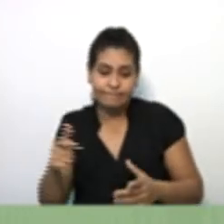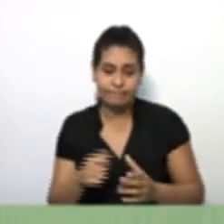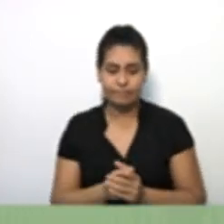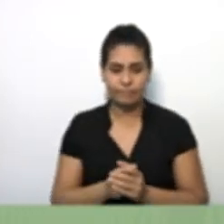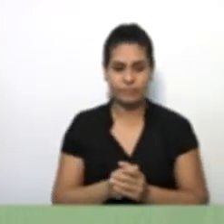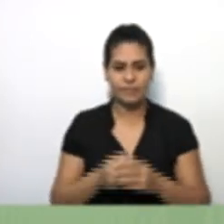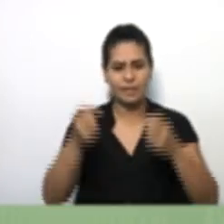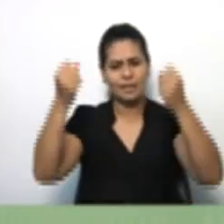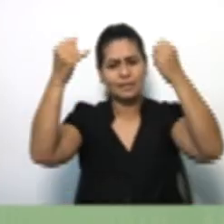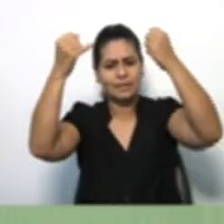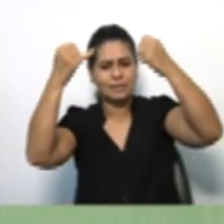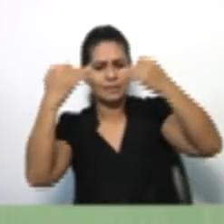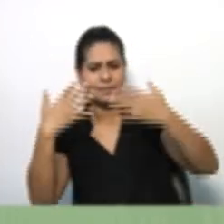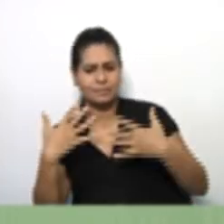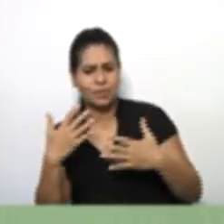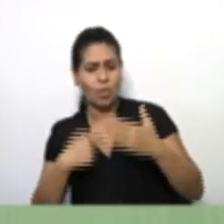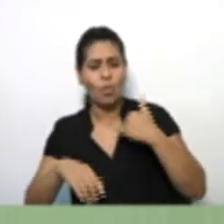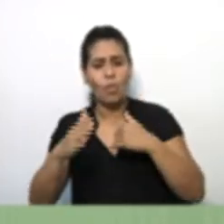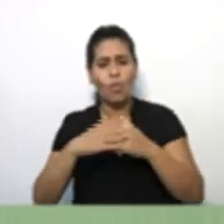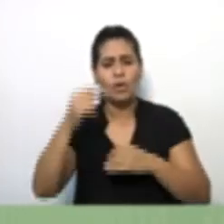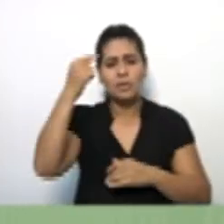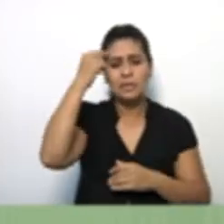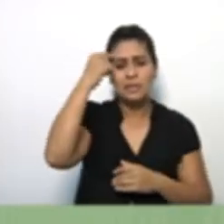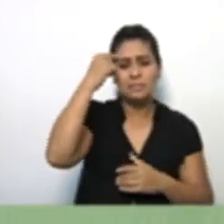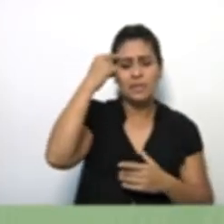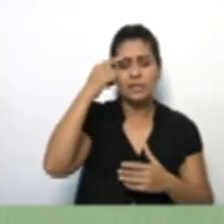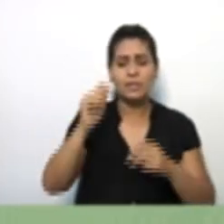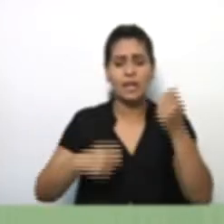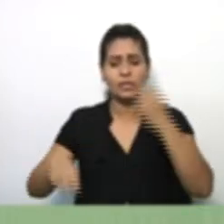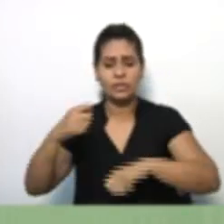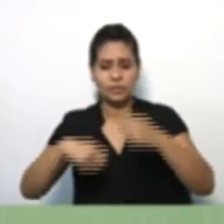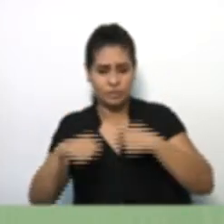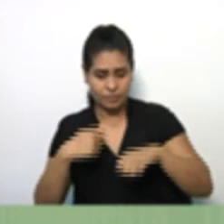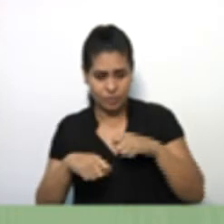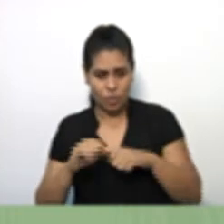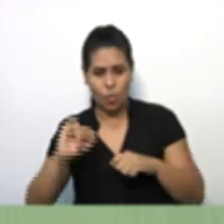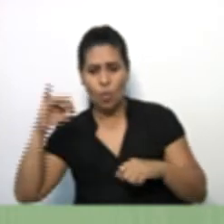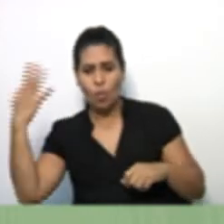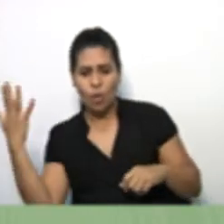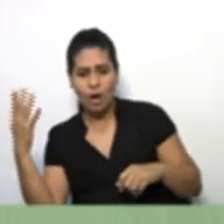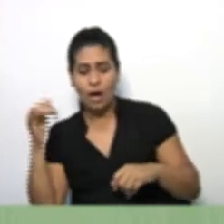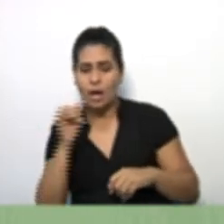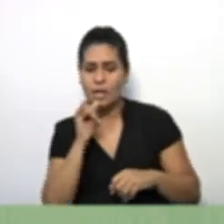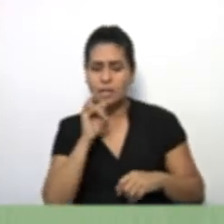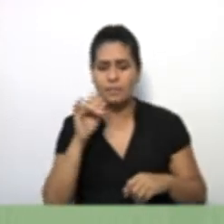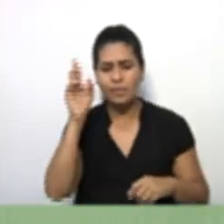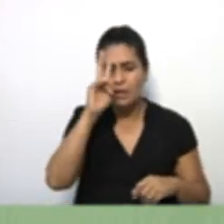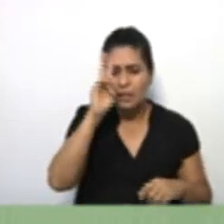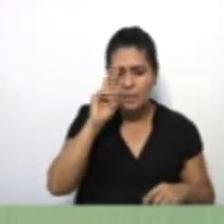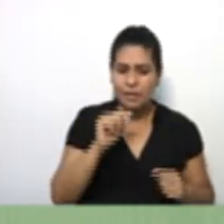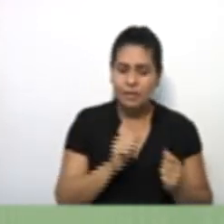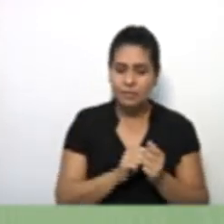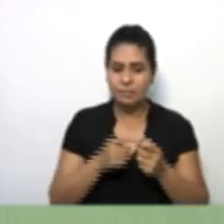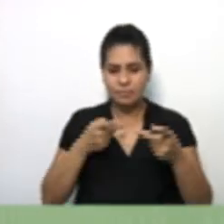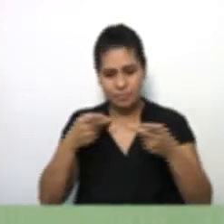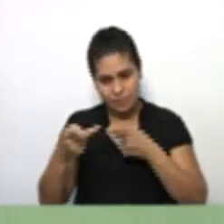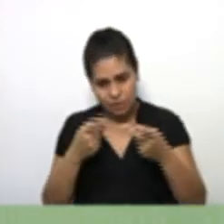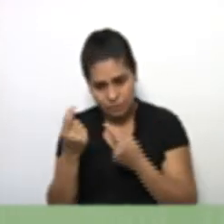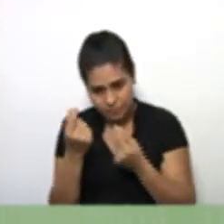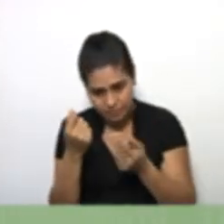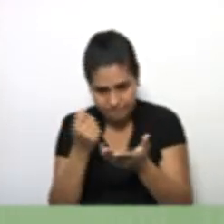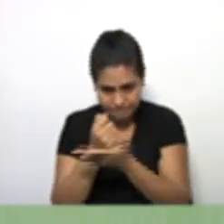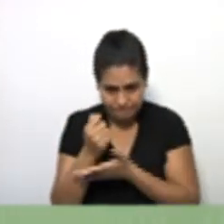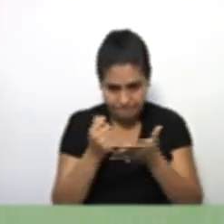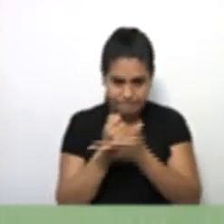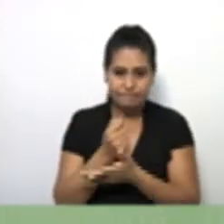e explique cada etapa do pensamento estratégico na administração. Tais como? Olha só aqui, relembrando, planejamento financeiro